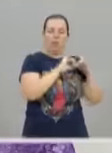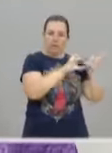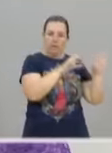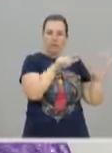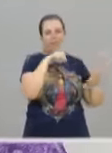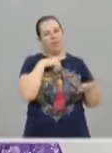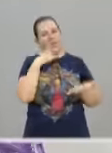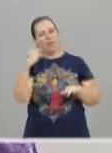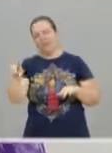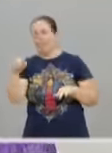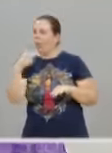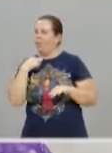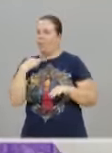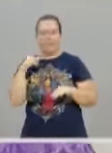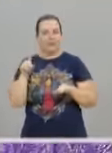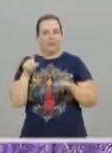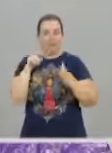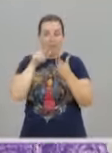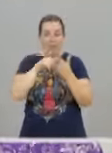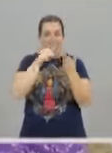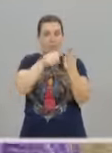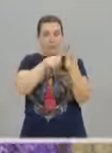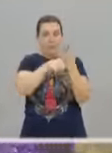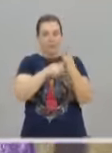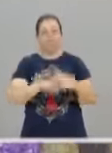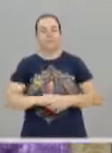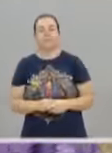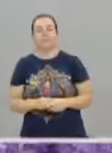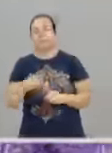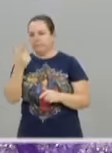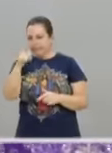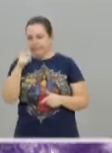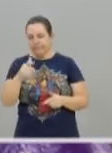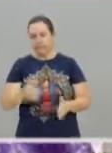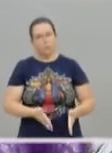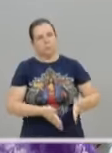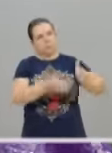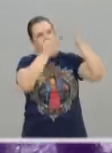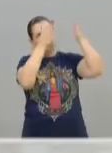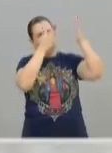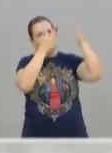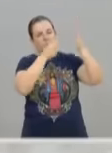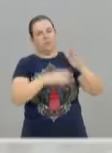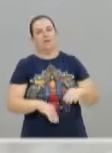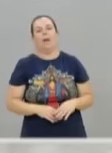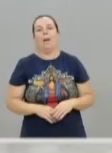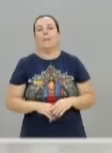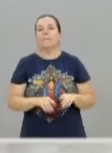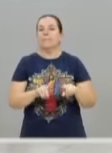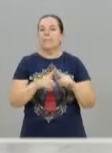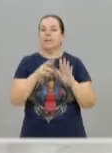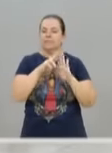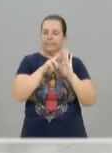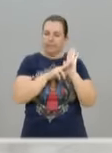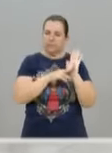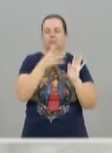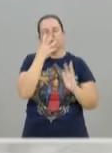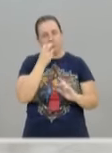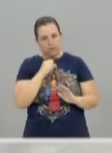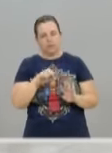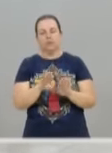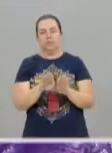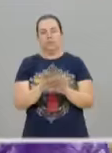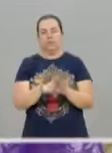Então imagina não tinha elevador mas as regras eram muito mais sérias Nesse contexto